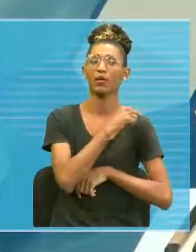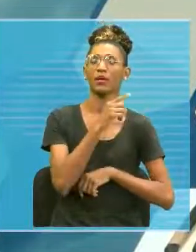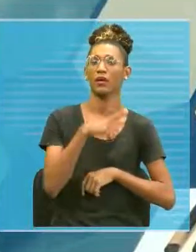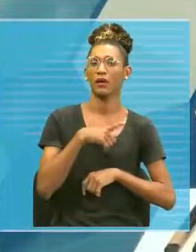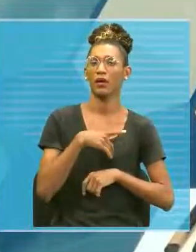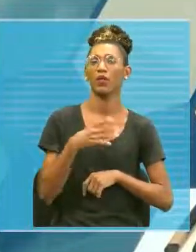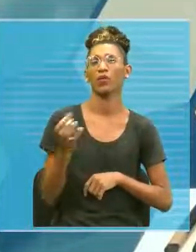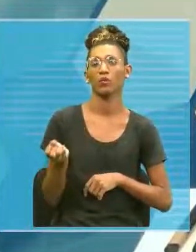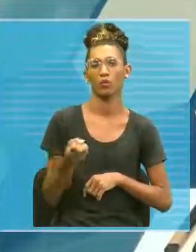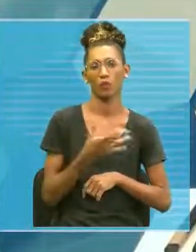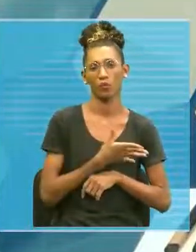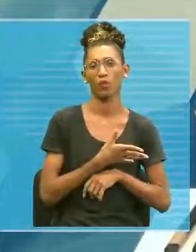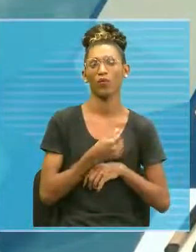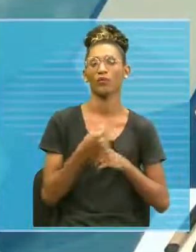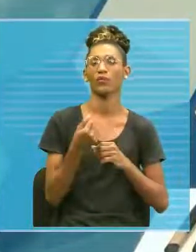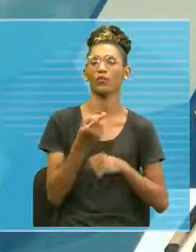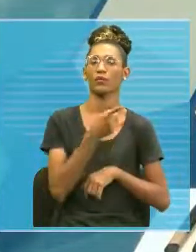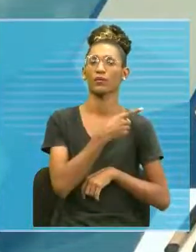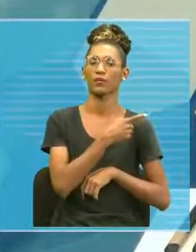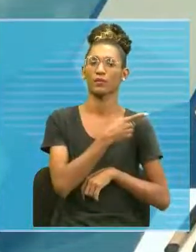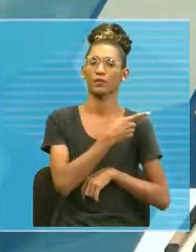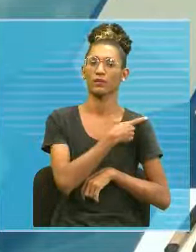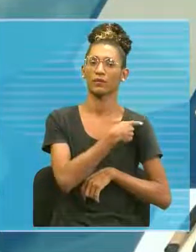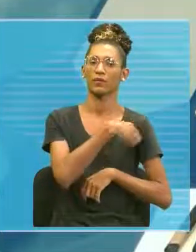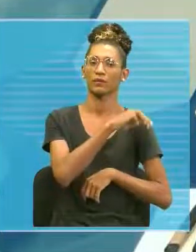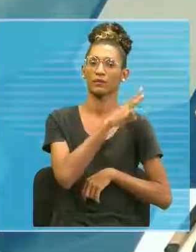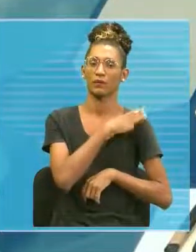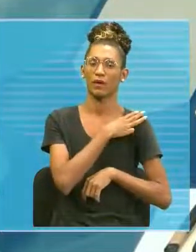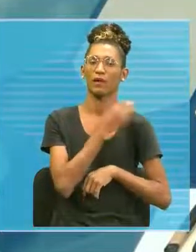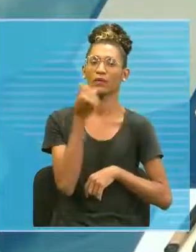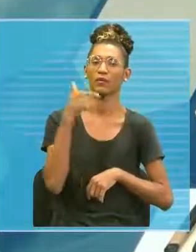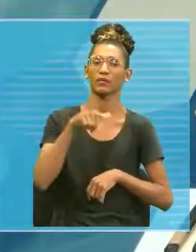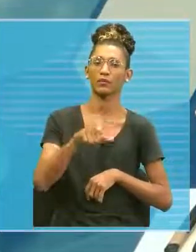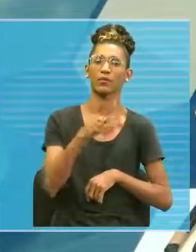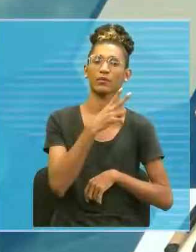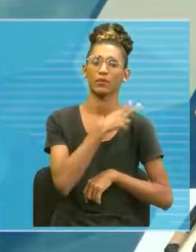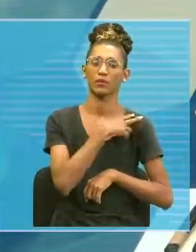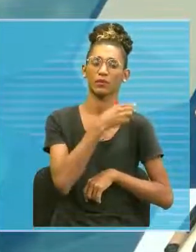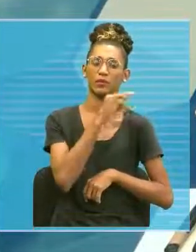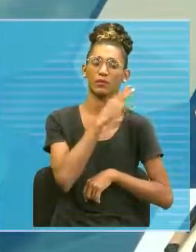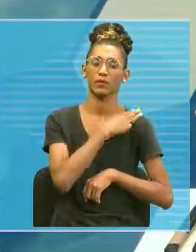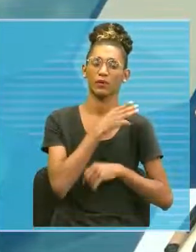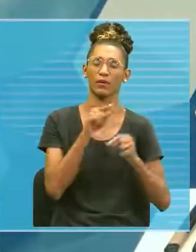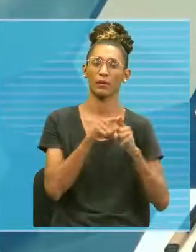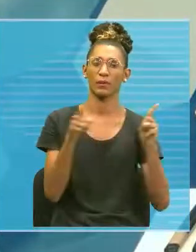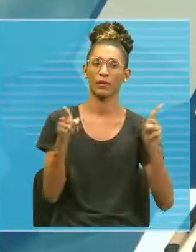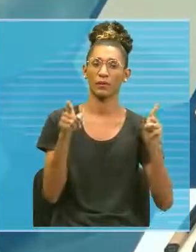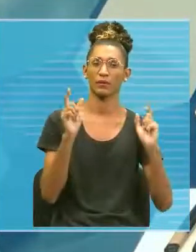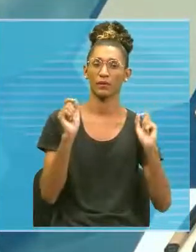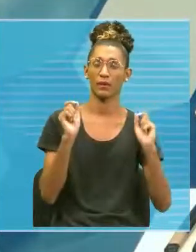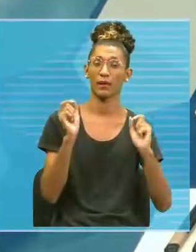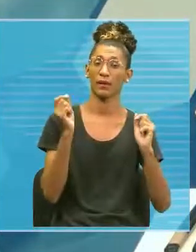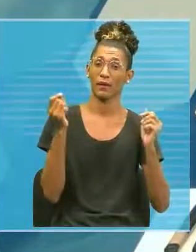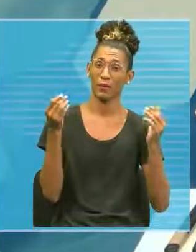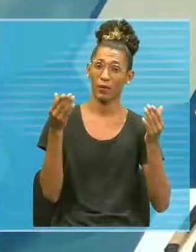formato do novo ensino médio e aí Eles continuam né No segundo terceiro mas para vocês